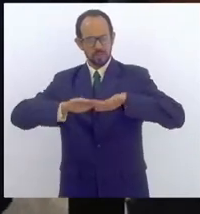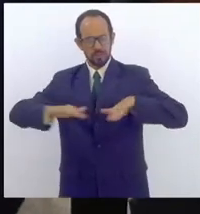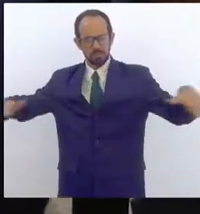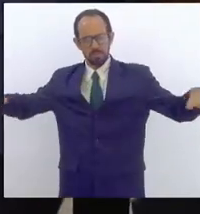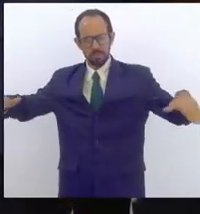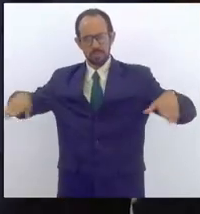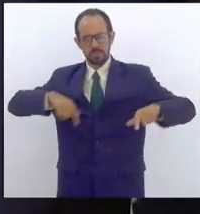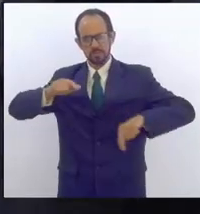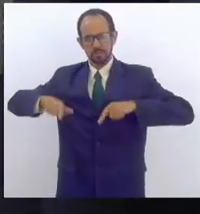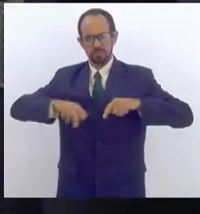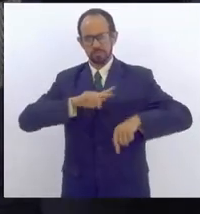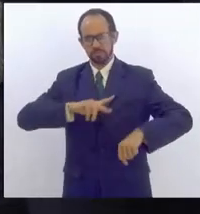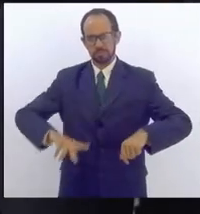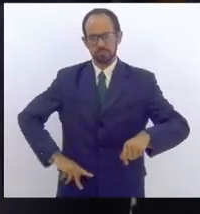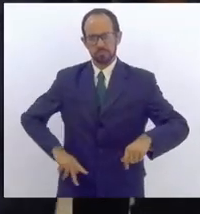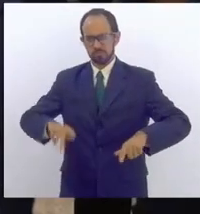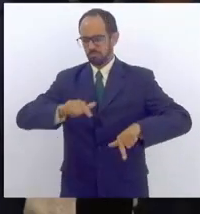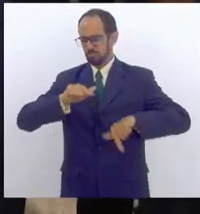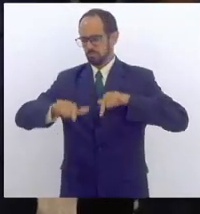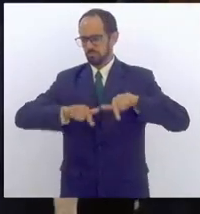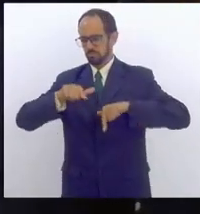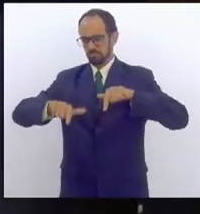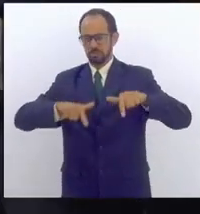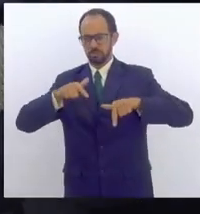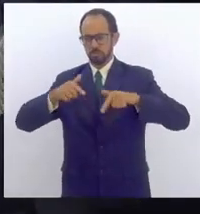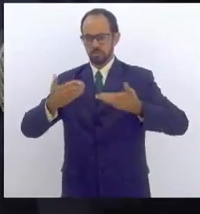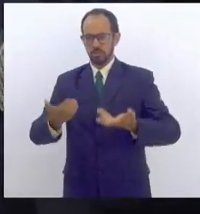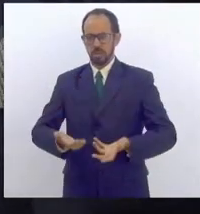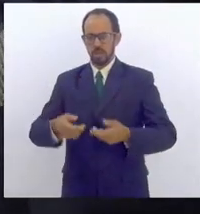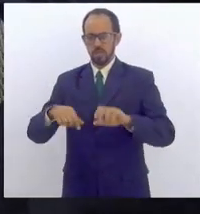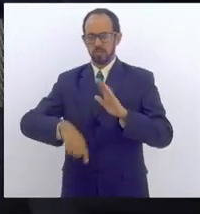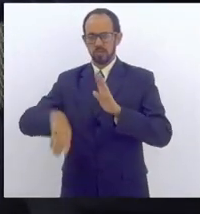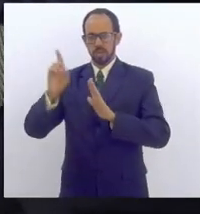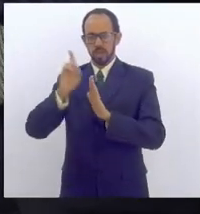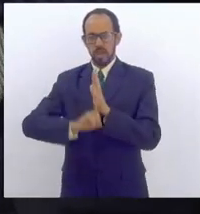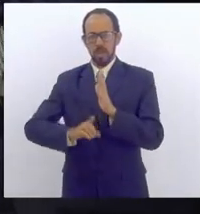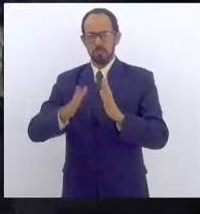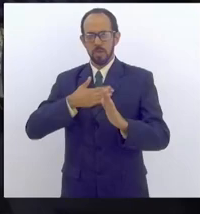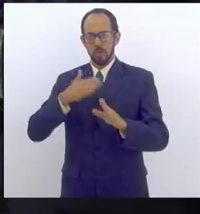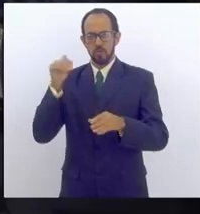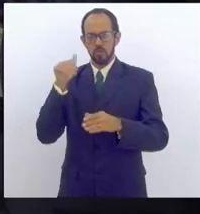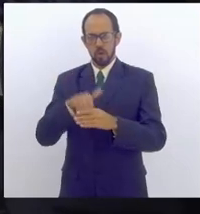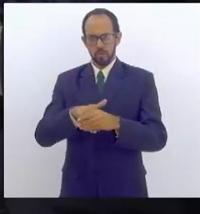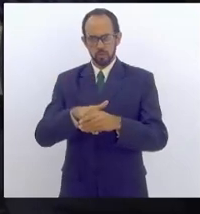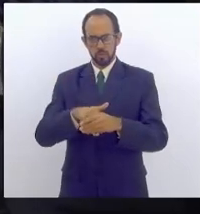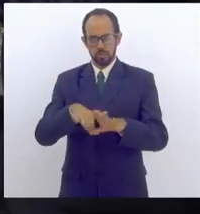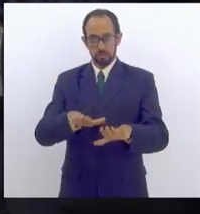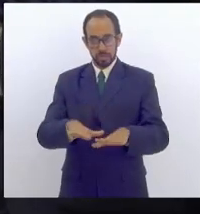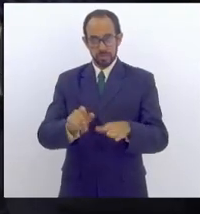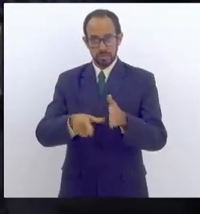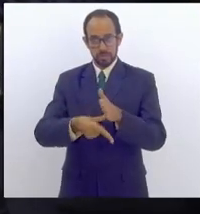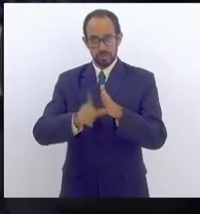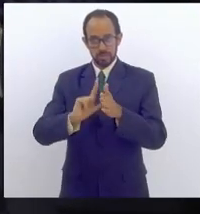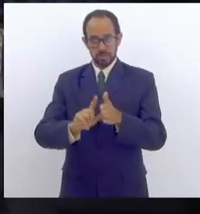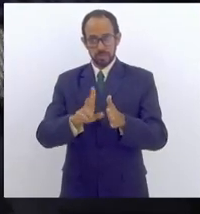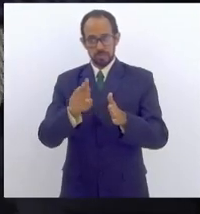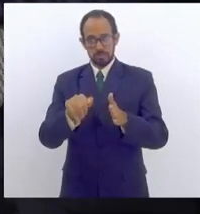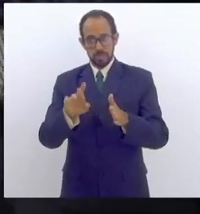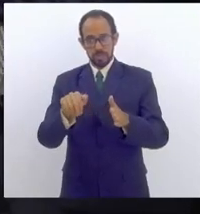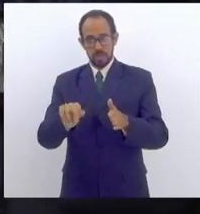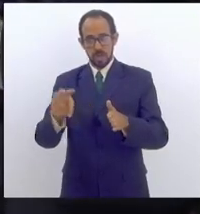trabalhos. Quero declarar o meu voto. Antes, porém, Bacelar, deixar para